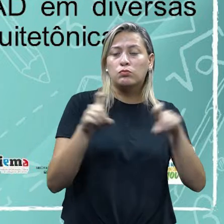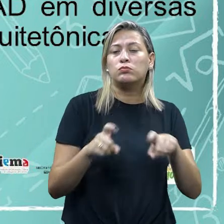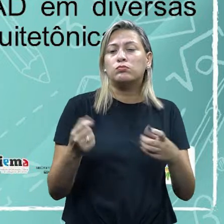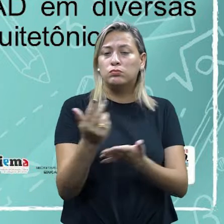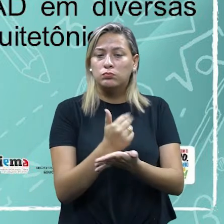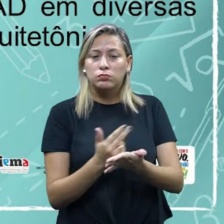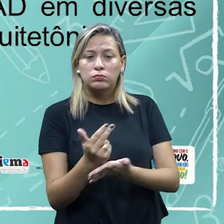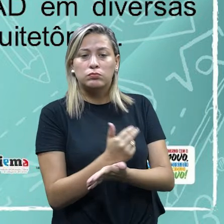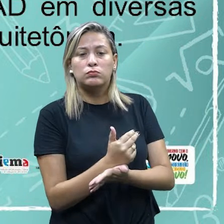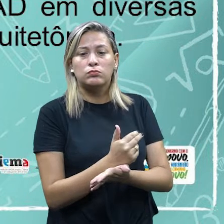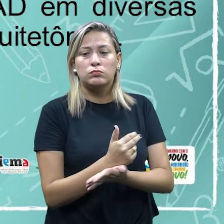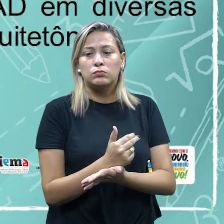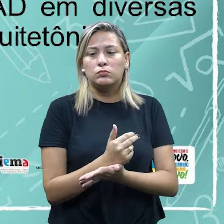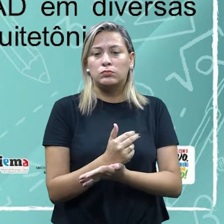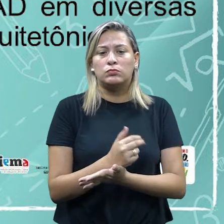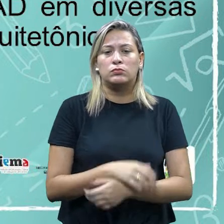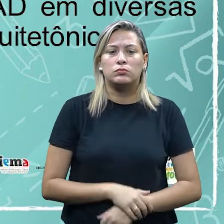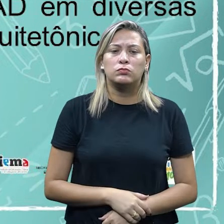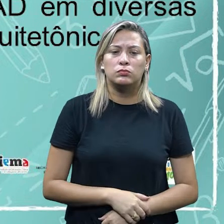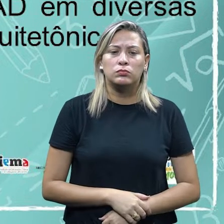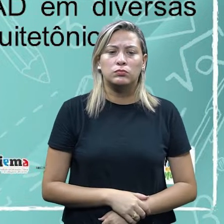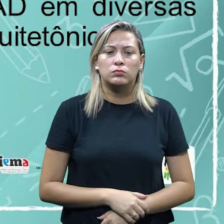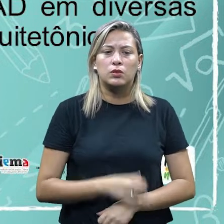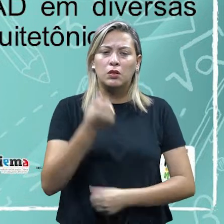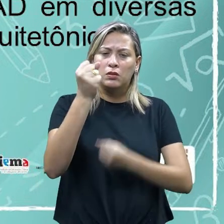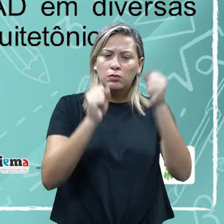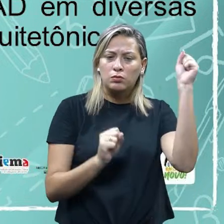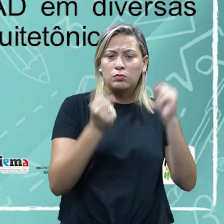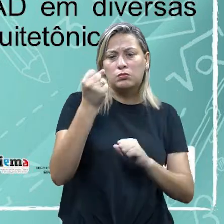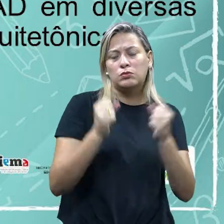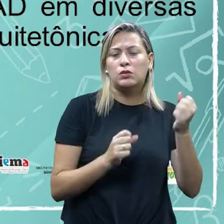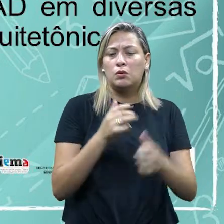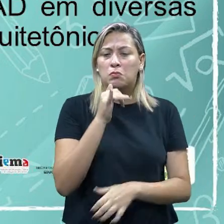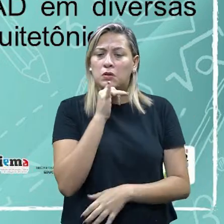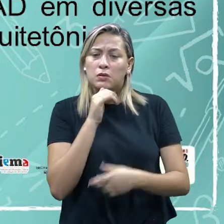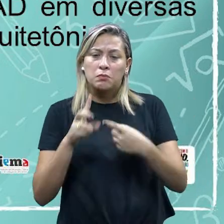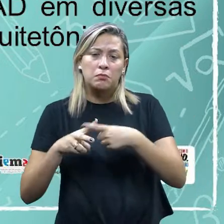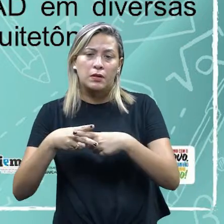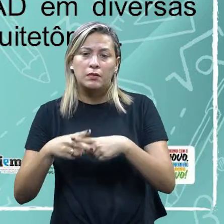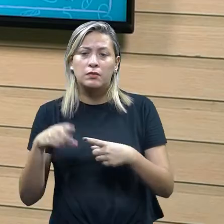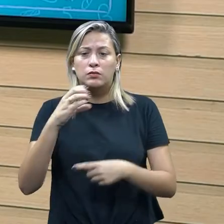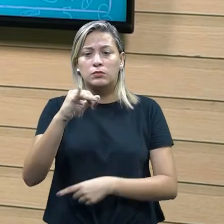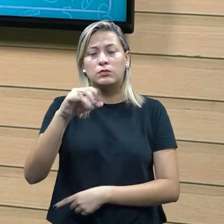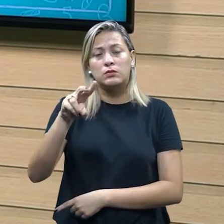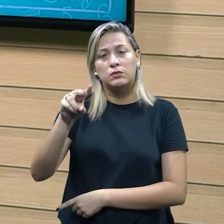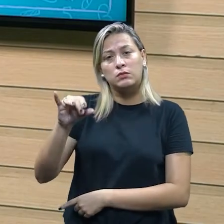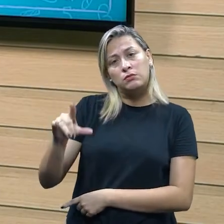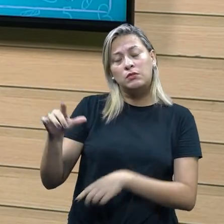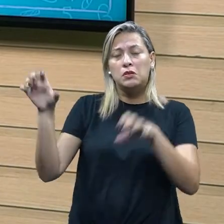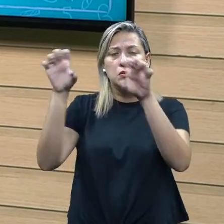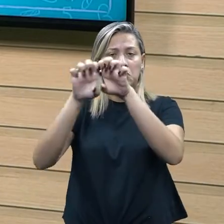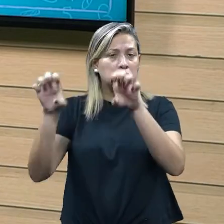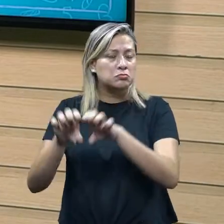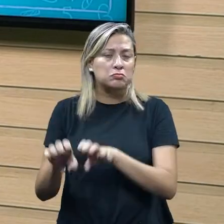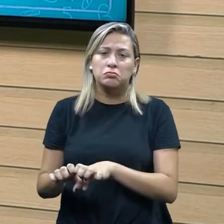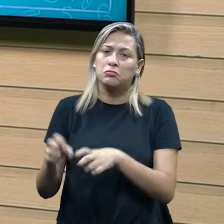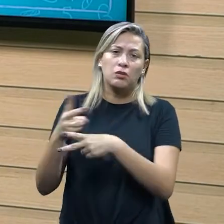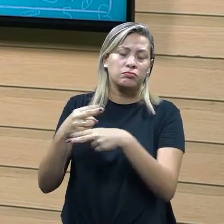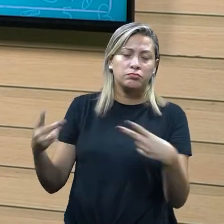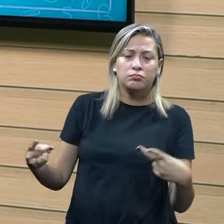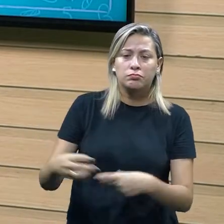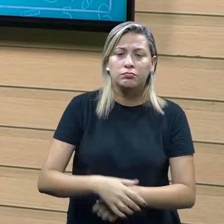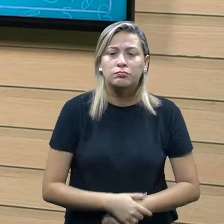gente está falando aí de indústrias na área da mecânica, civil, arquitetura, indústrias estruturais, né? Então a gente fala agora de